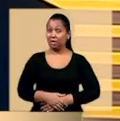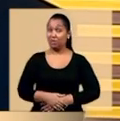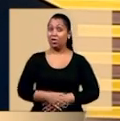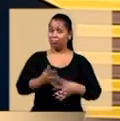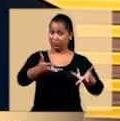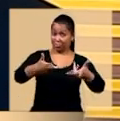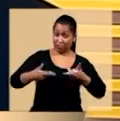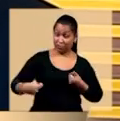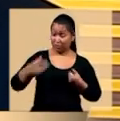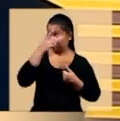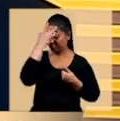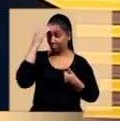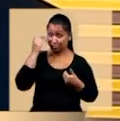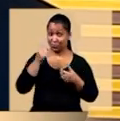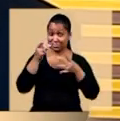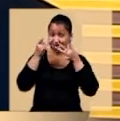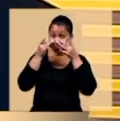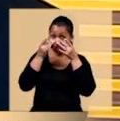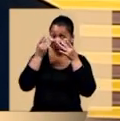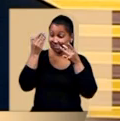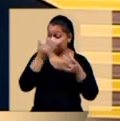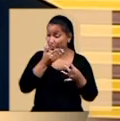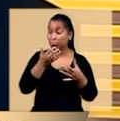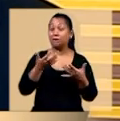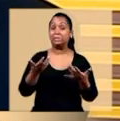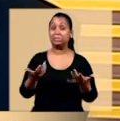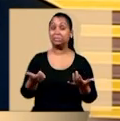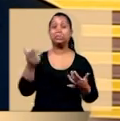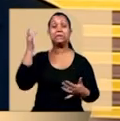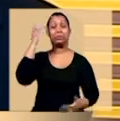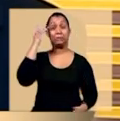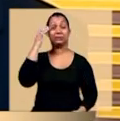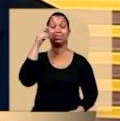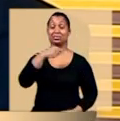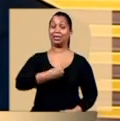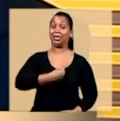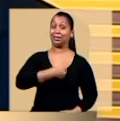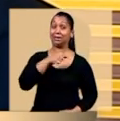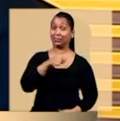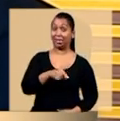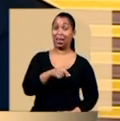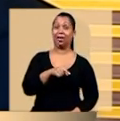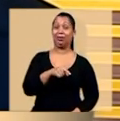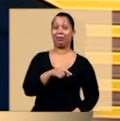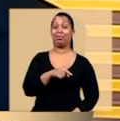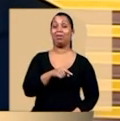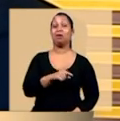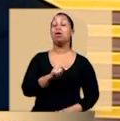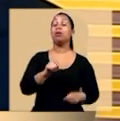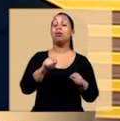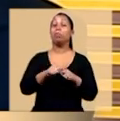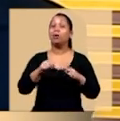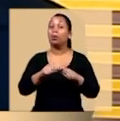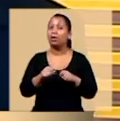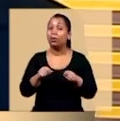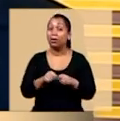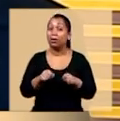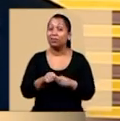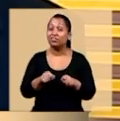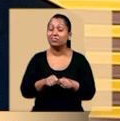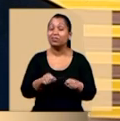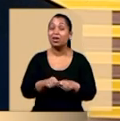difícil ser testemunha. Então, quando você convida alguém para ser testemunha, precisamos ter consciência que ela está ali